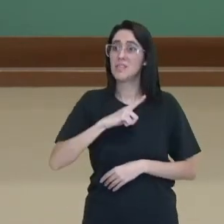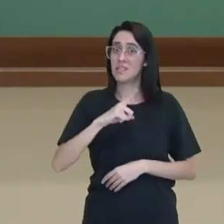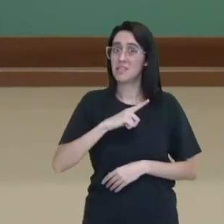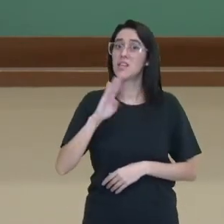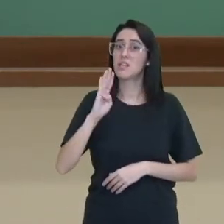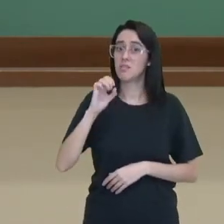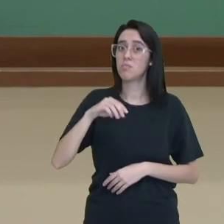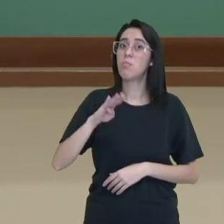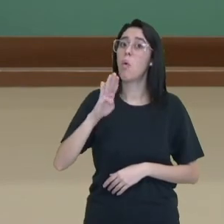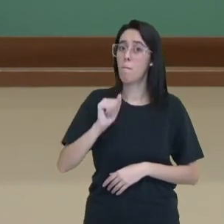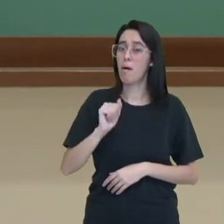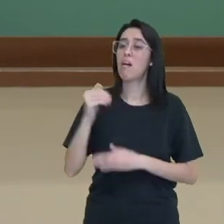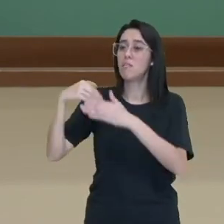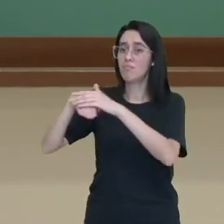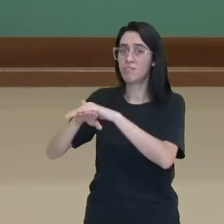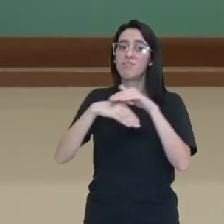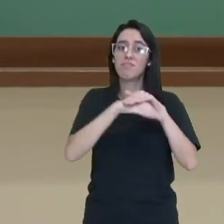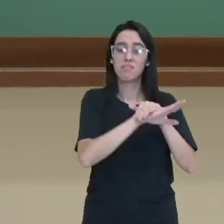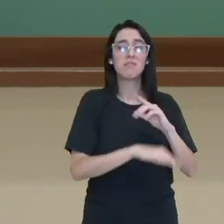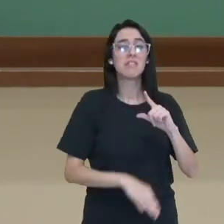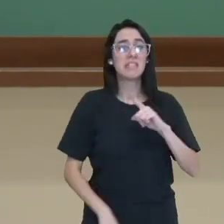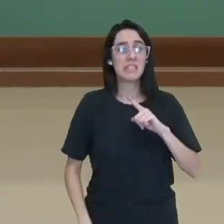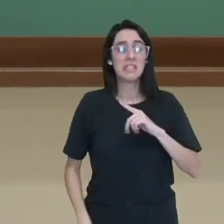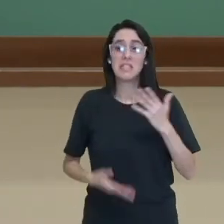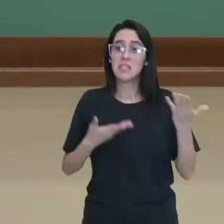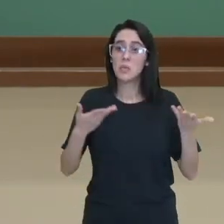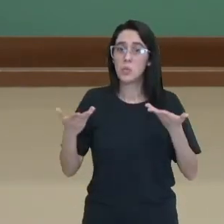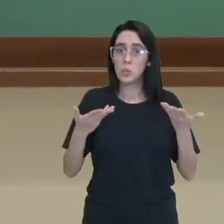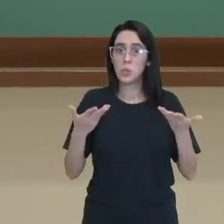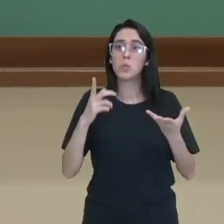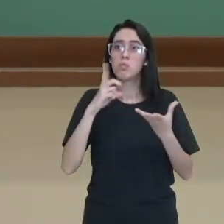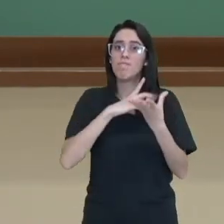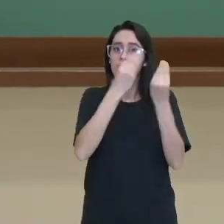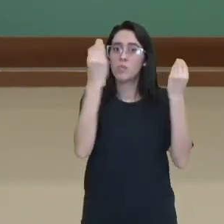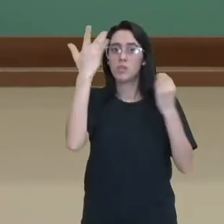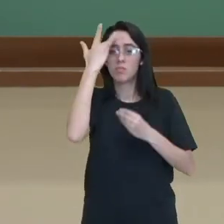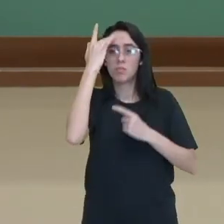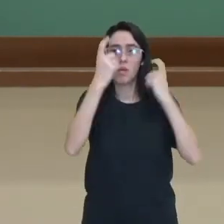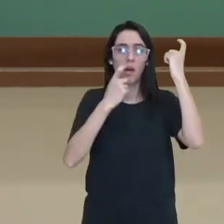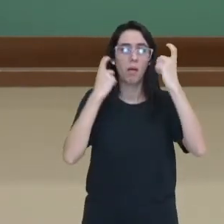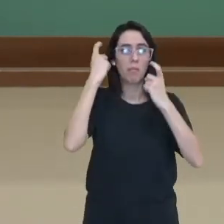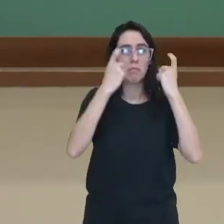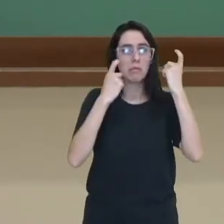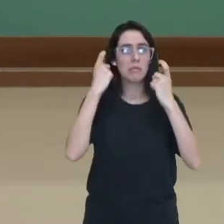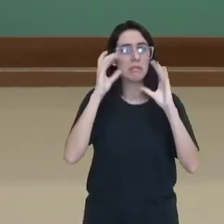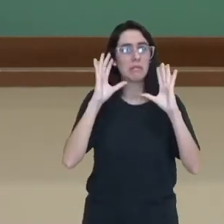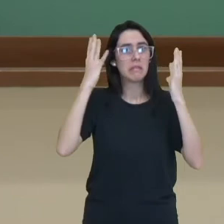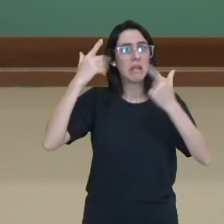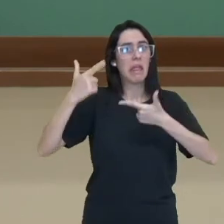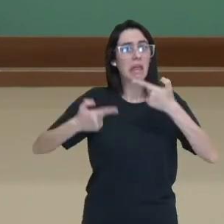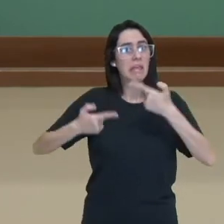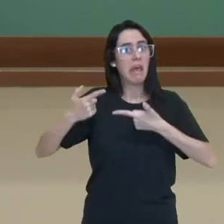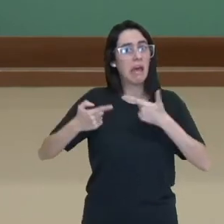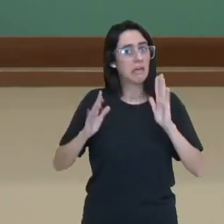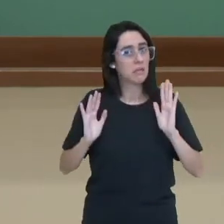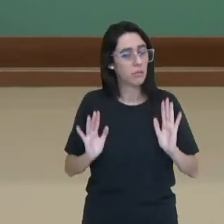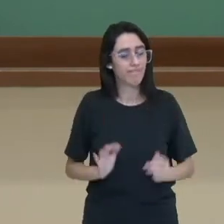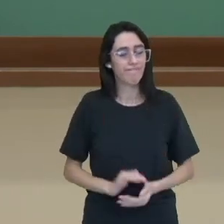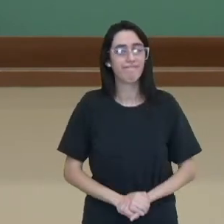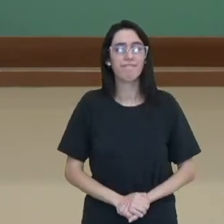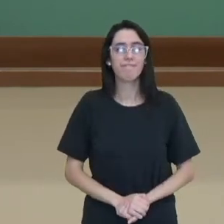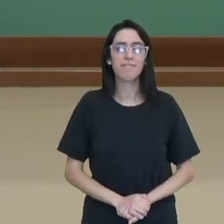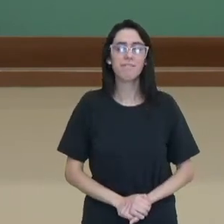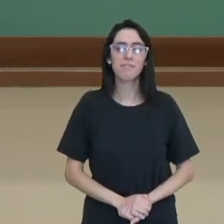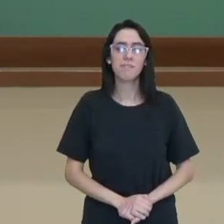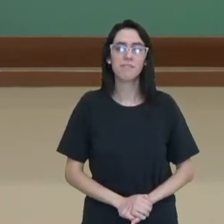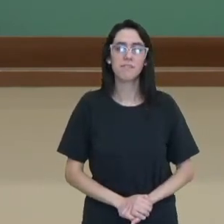na atualidade é um dos lugares que mais gera tensão em relação a uma possível guerra nuclear.